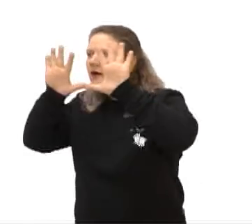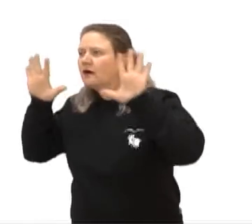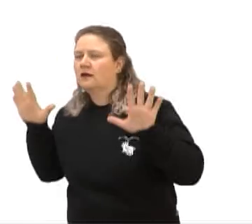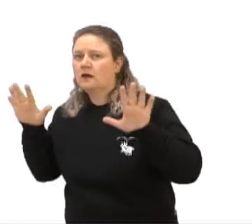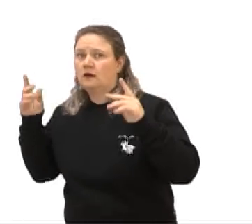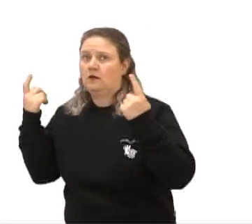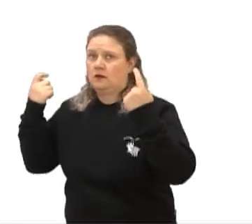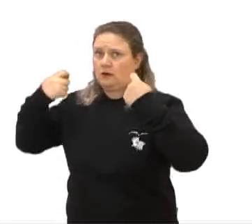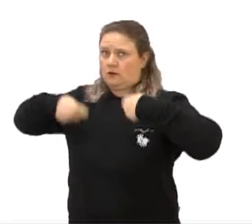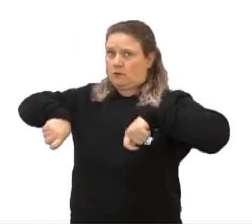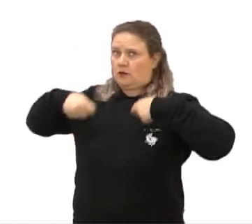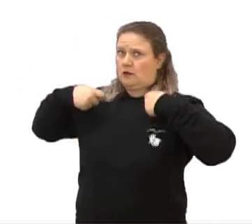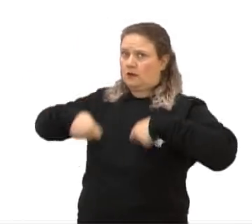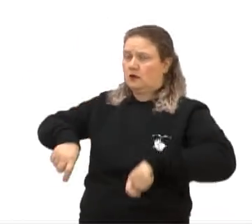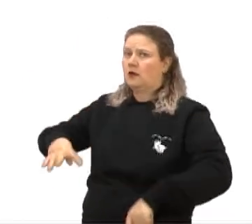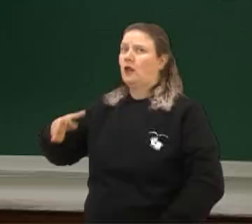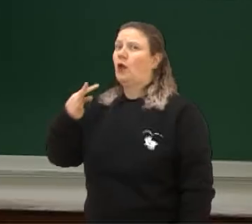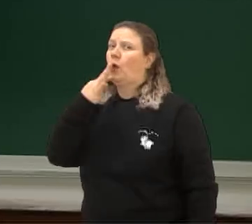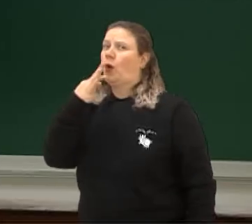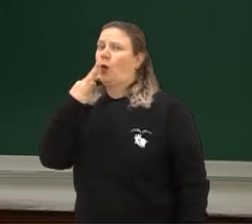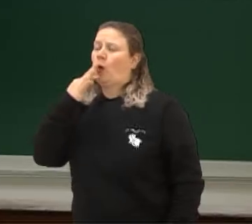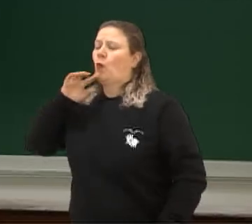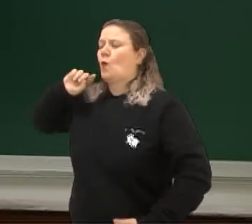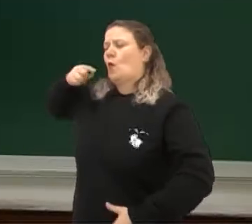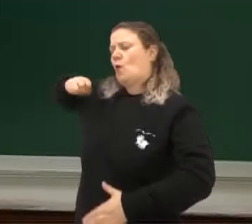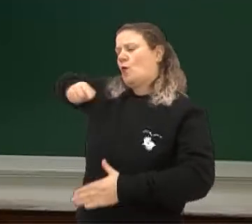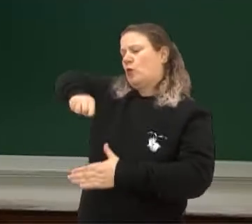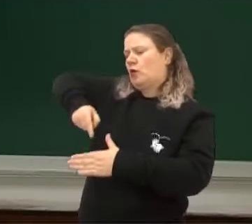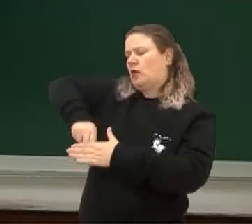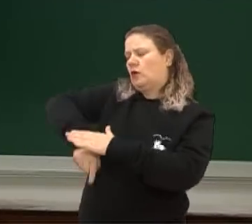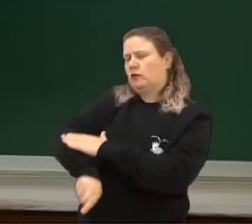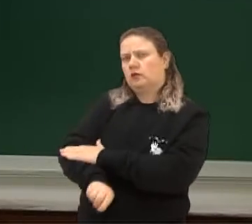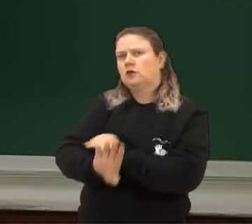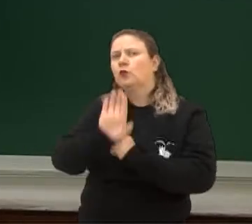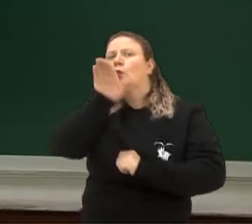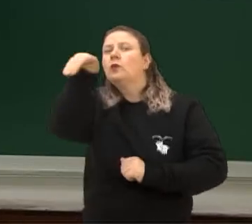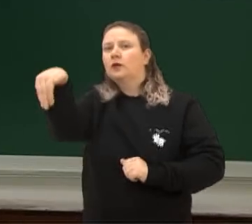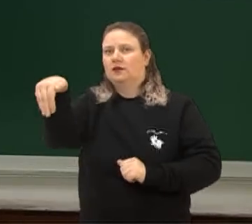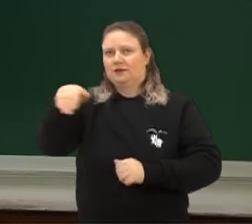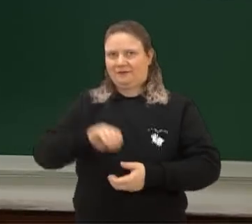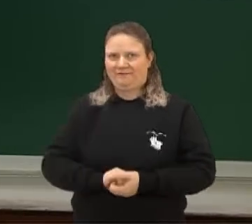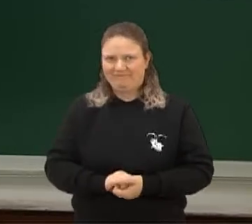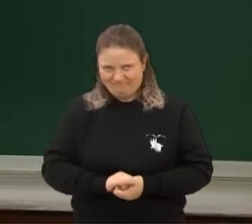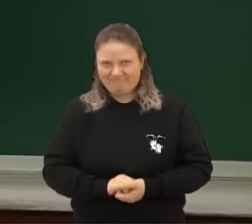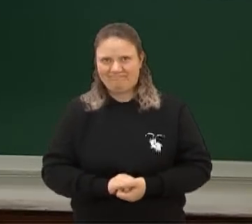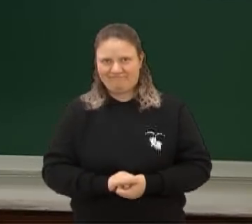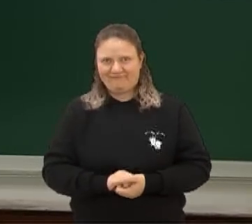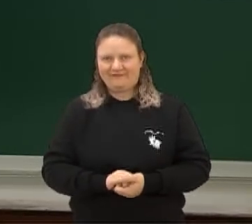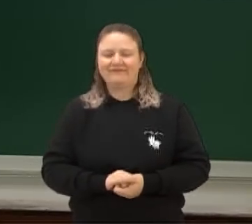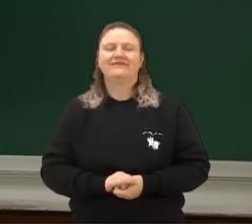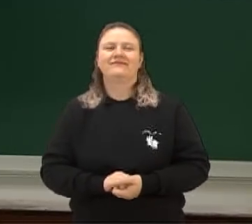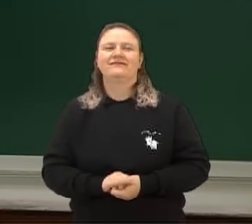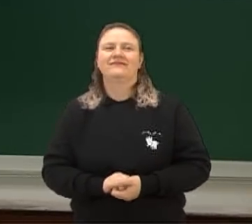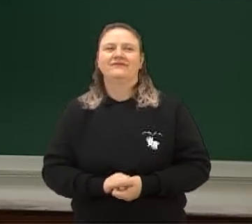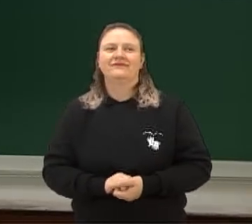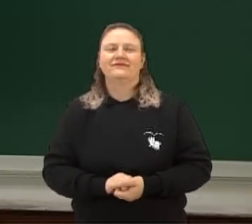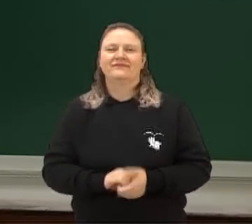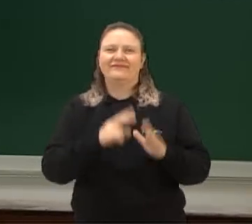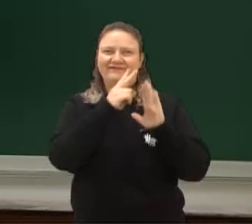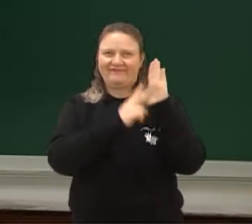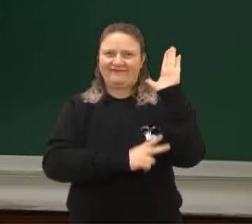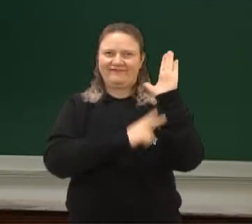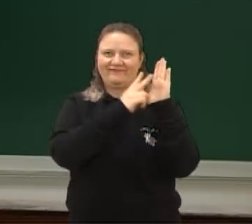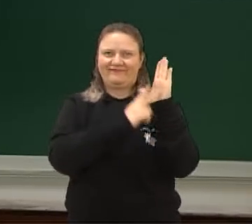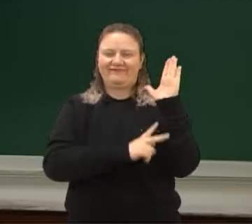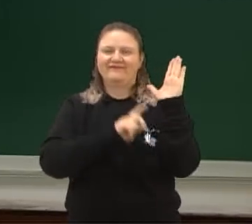você precisa conhecê-la profundamente por dentro. Hear ever true, see